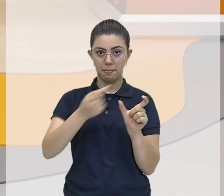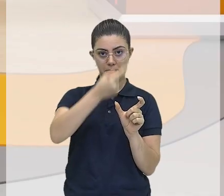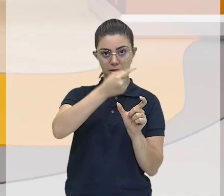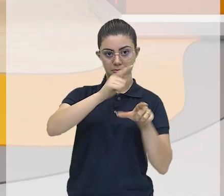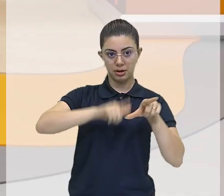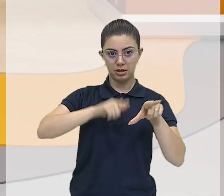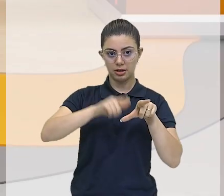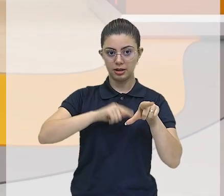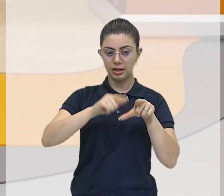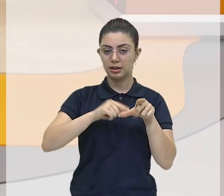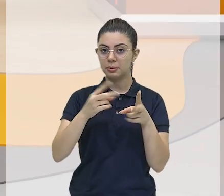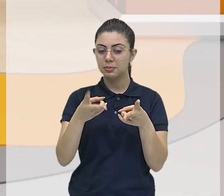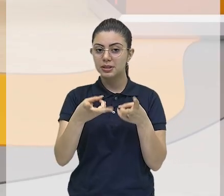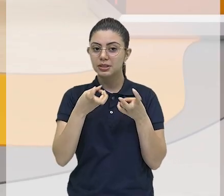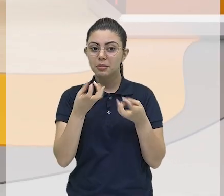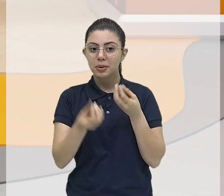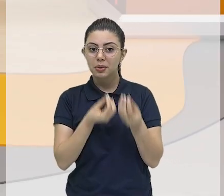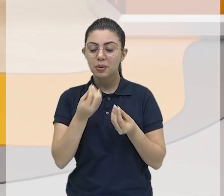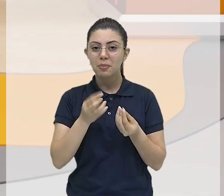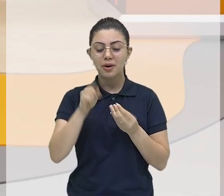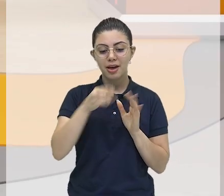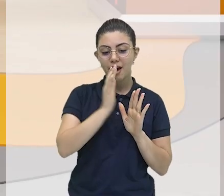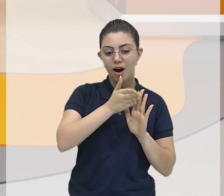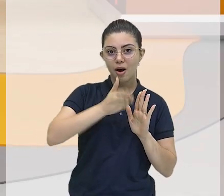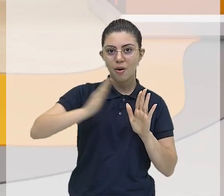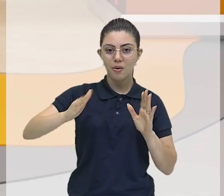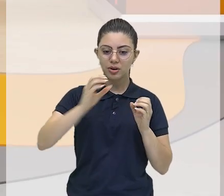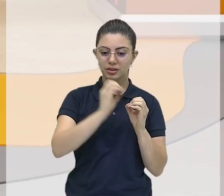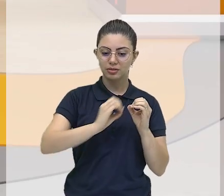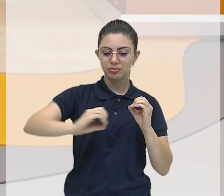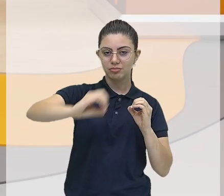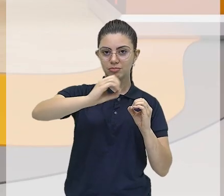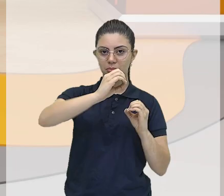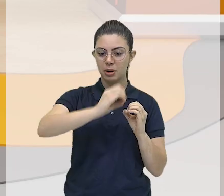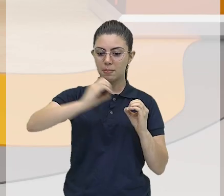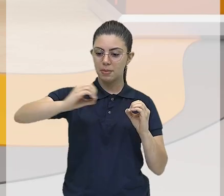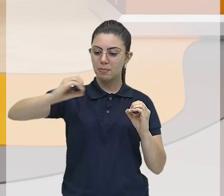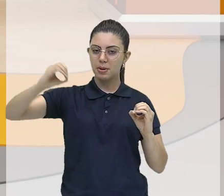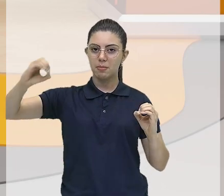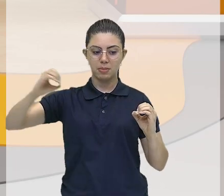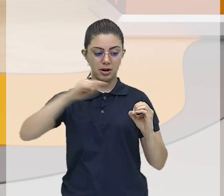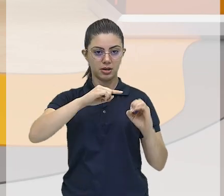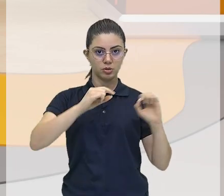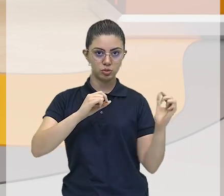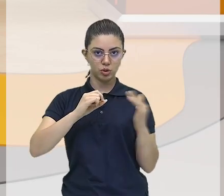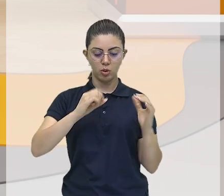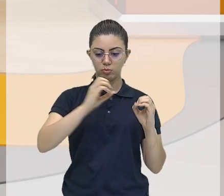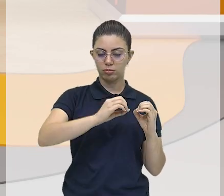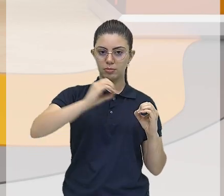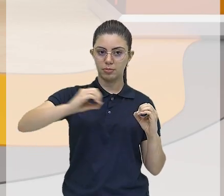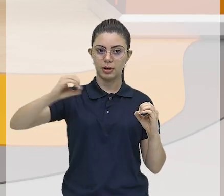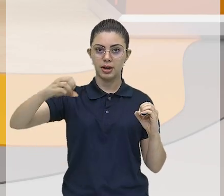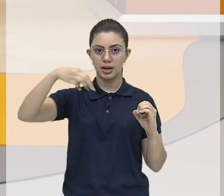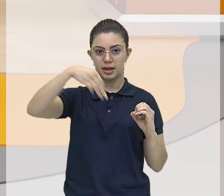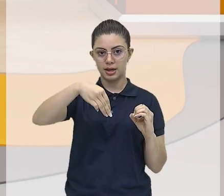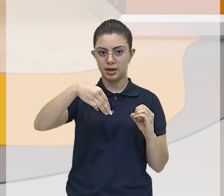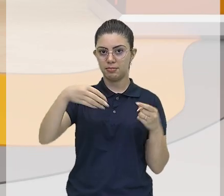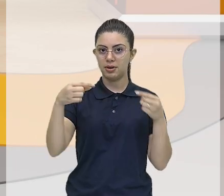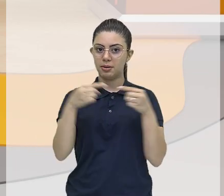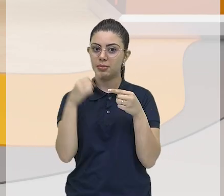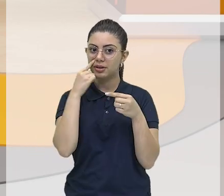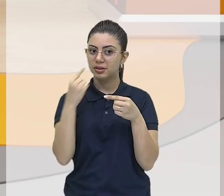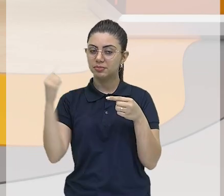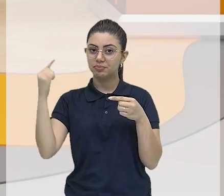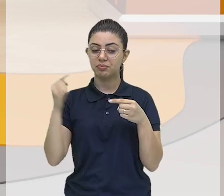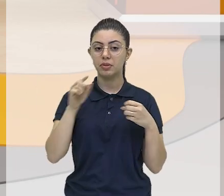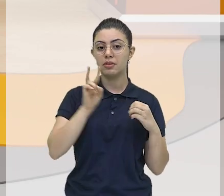palavras, ela forma, então, a ordem que os planetas estão em relação ao Sol. Minha, o M, Mercúrio;